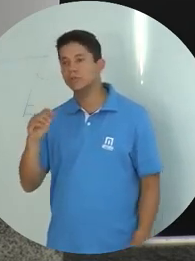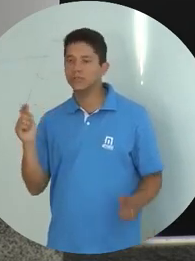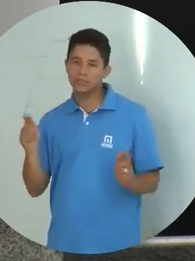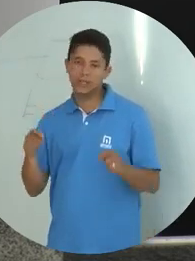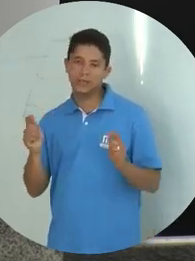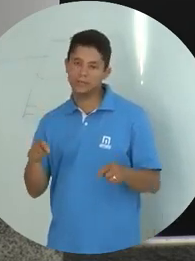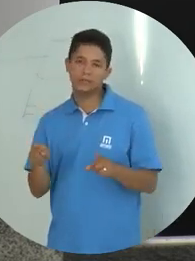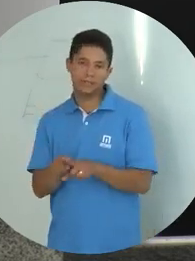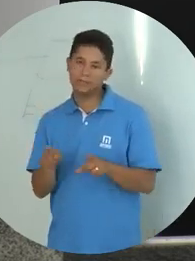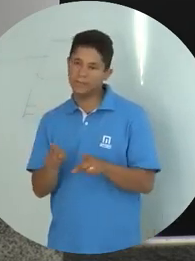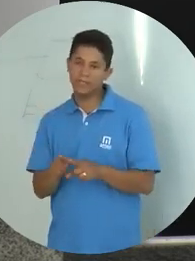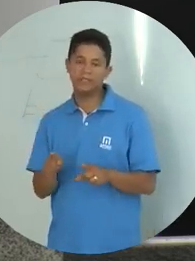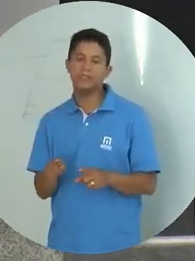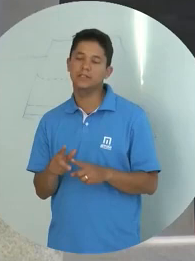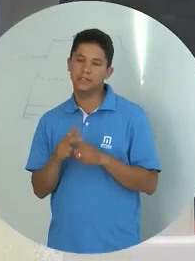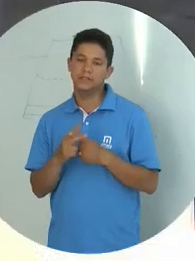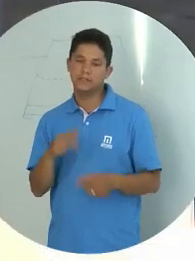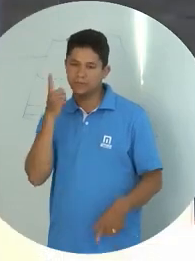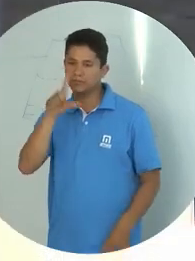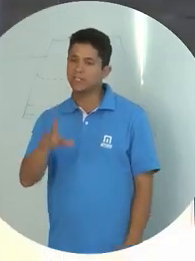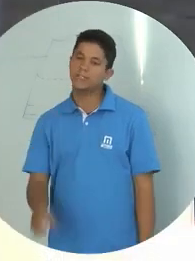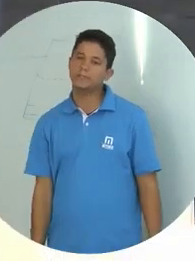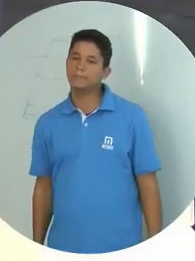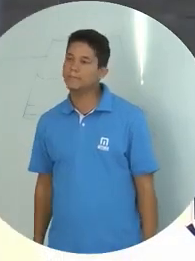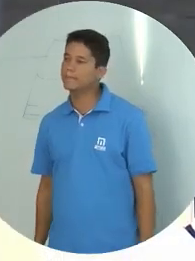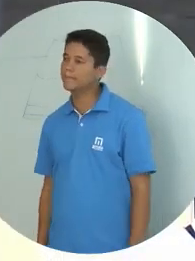algumas situações. Obrigado.